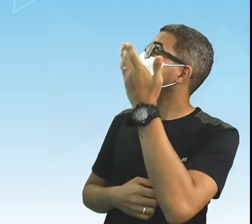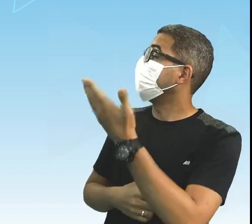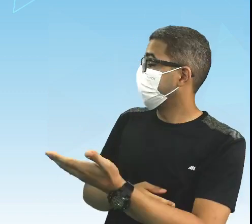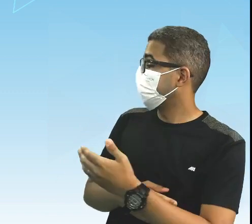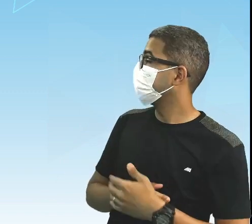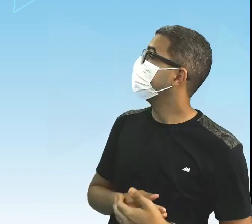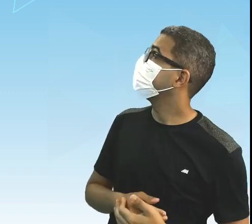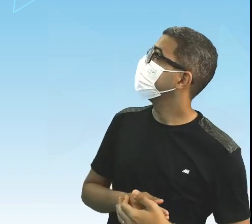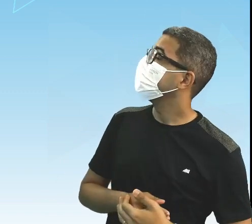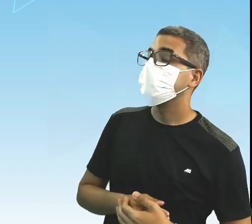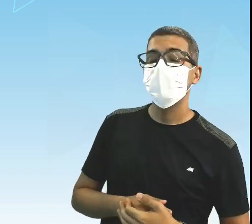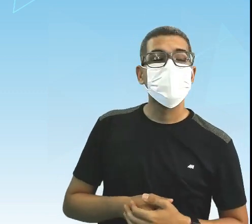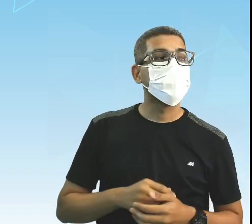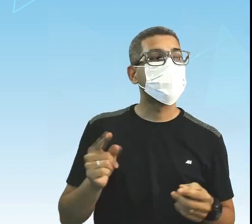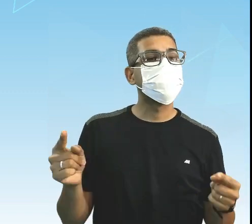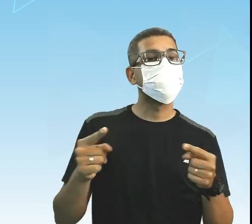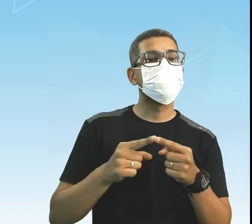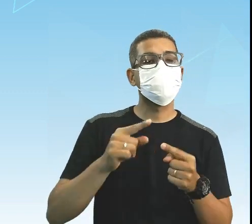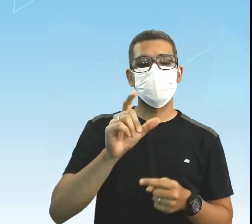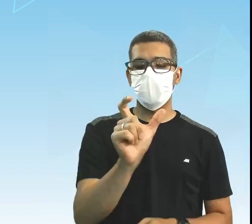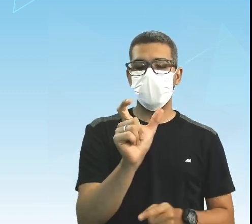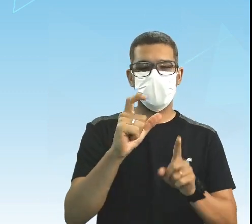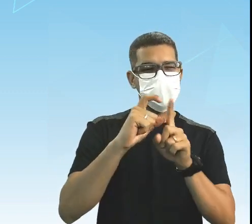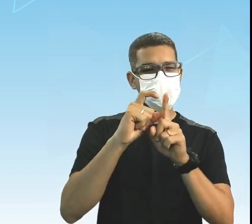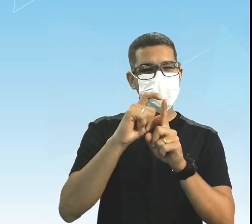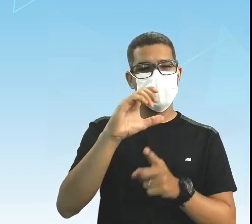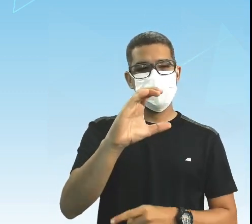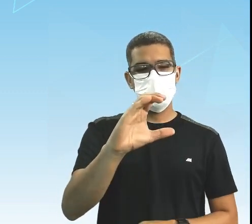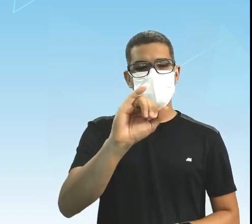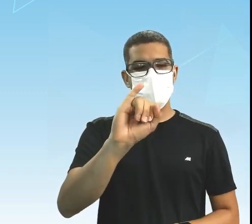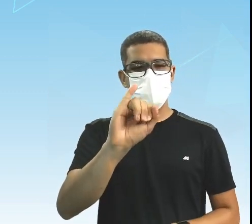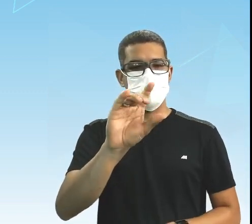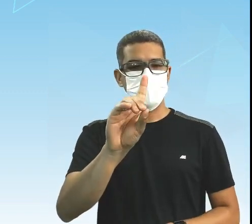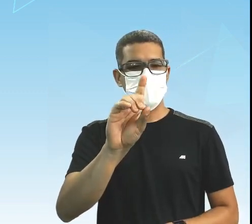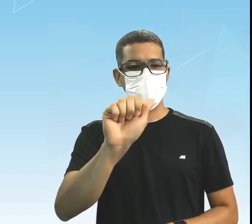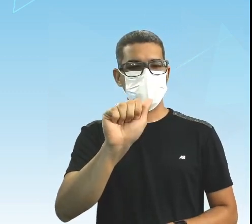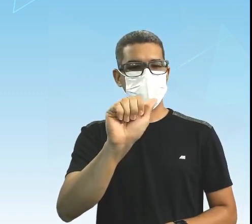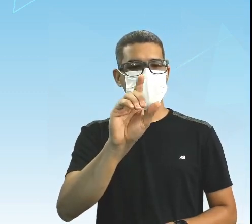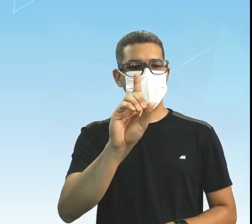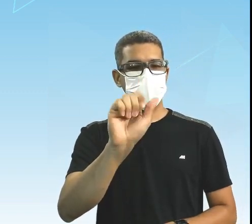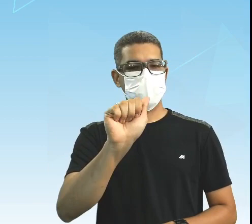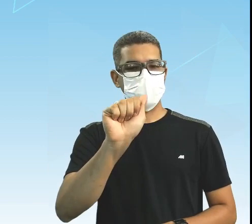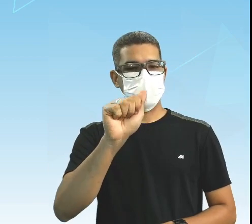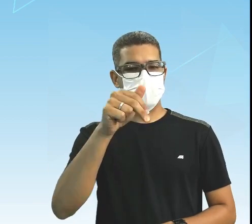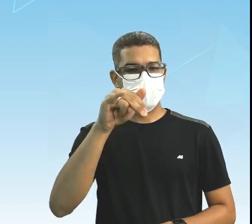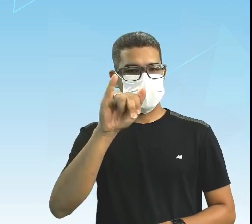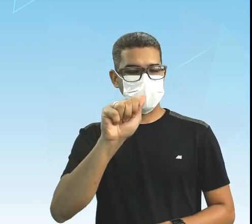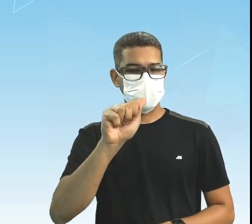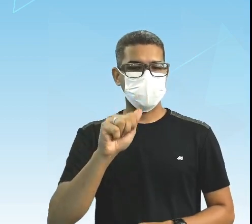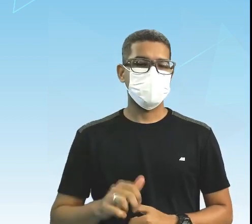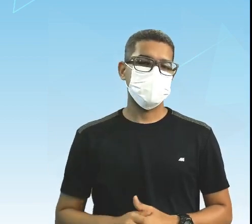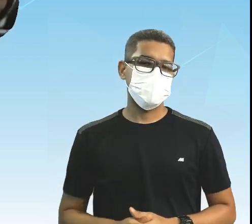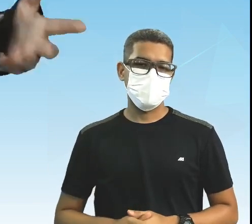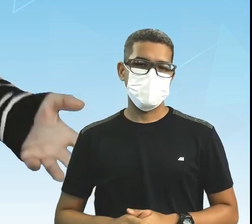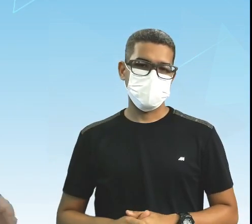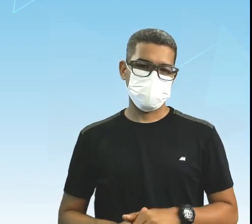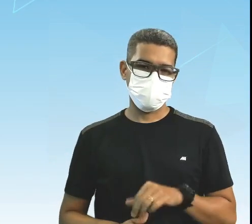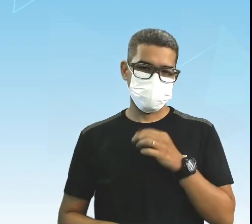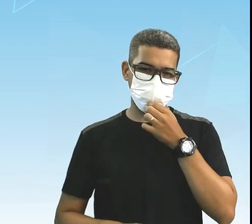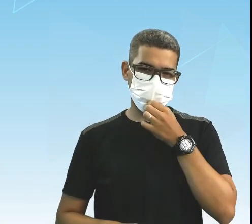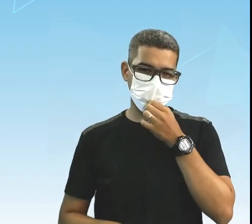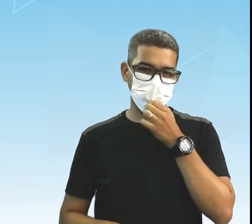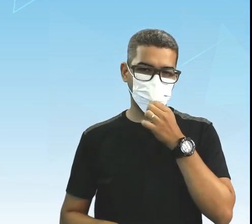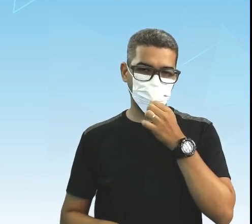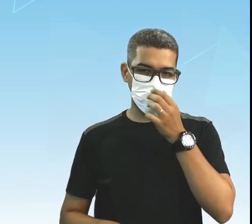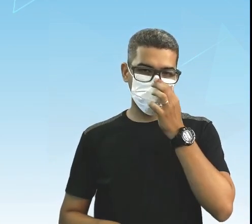que é a resposta mais adequada para dar uma ideia do que seria ser cidadão ou ter